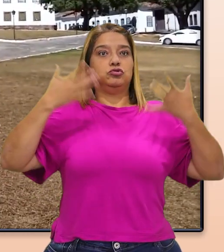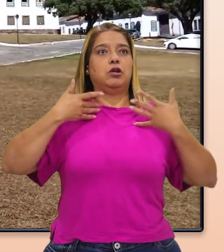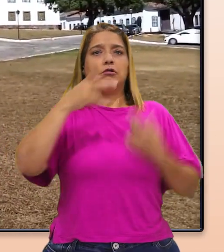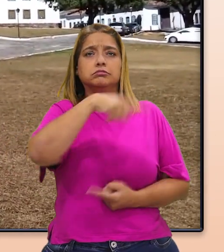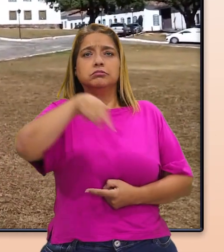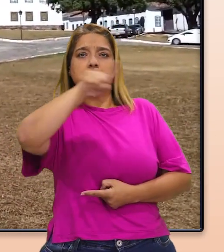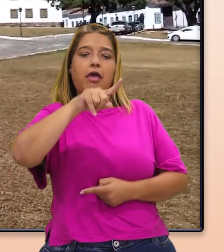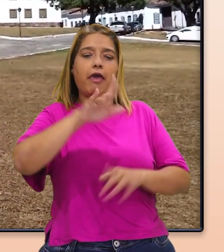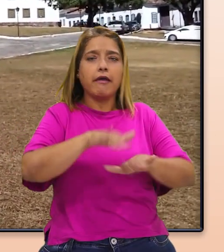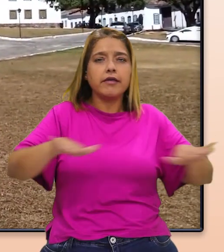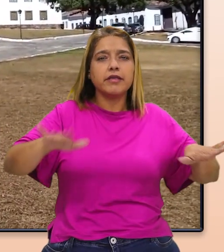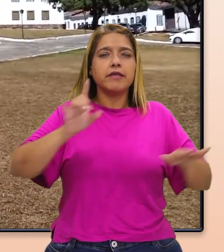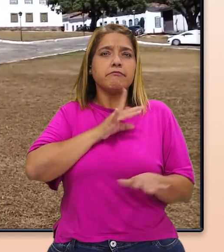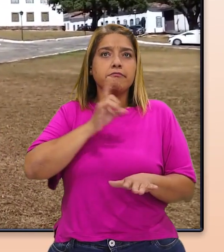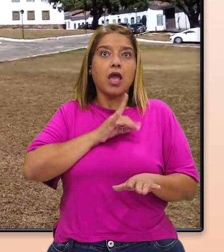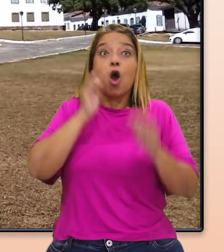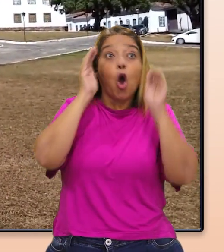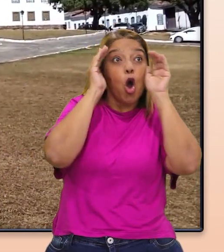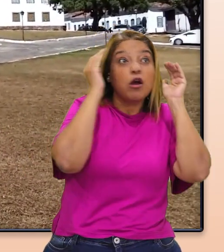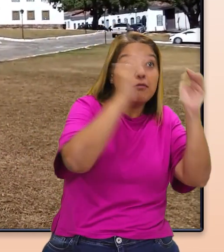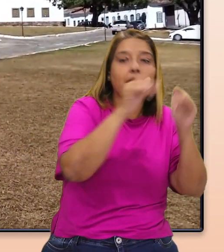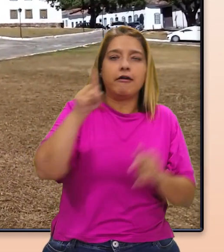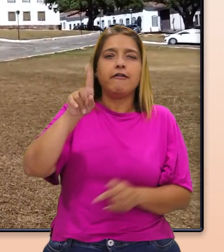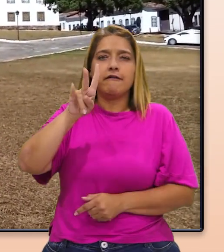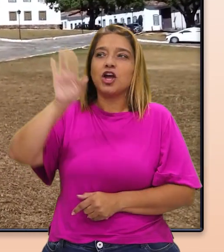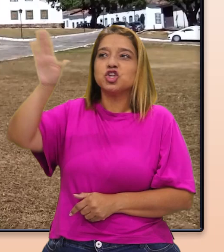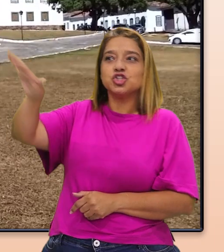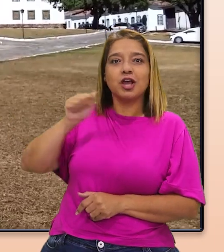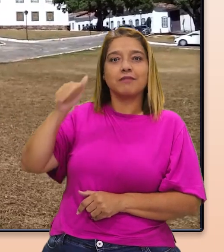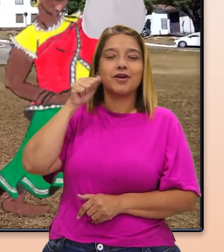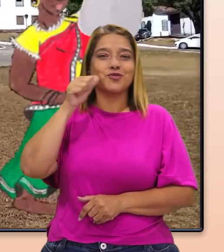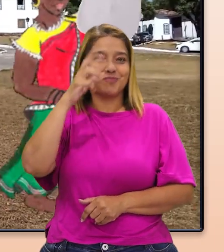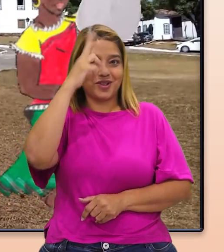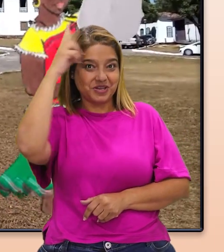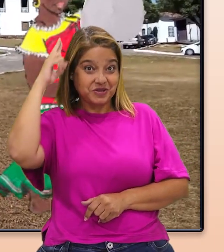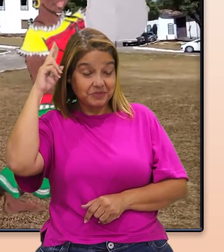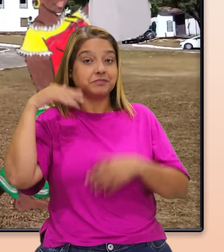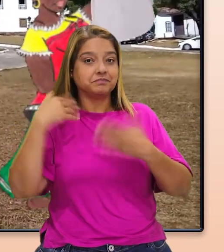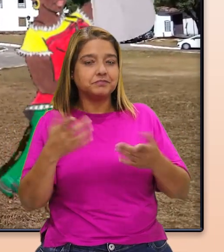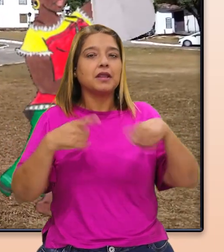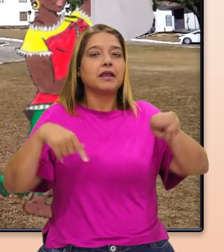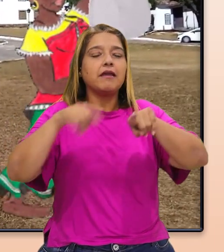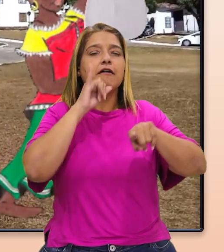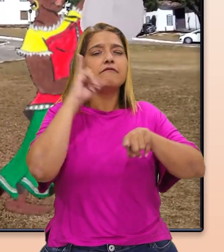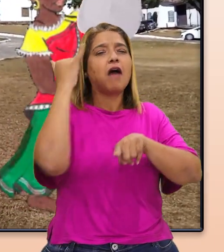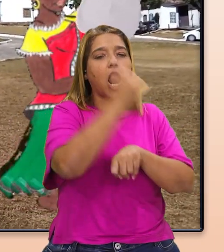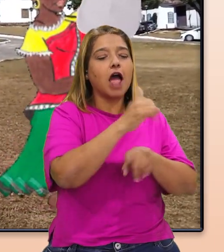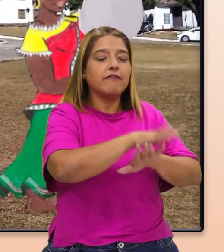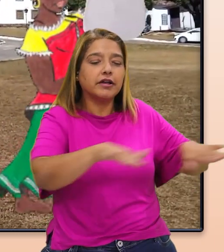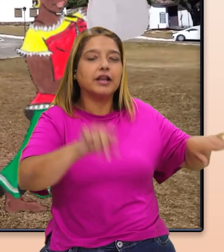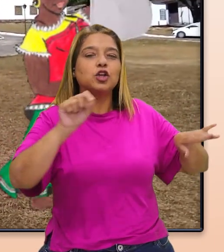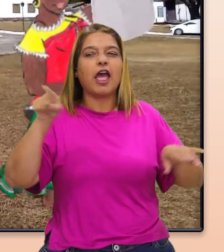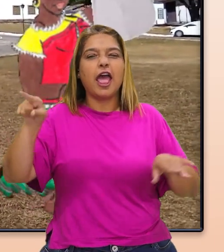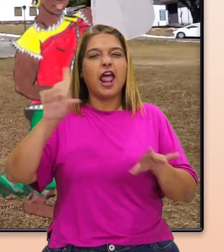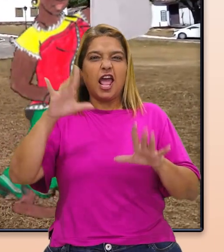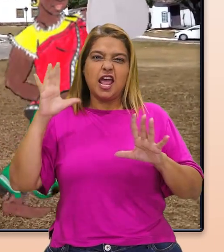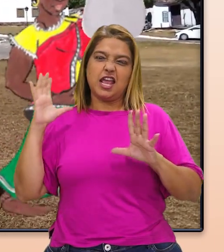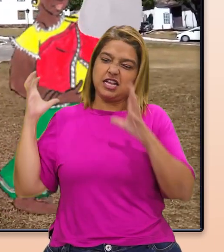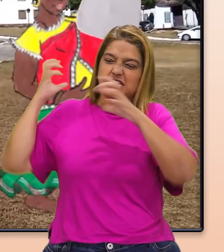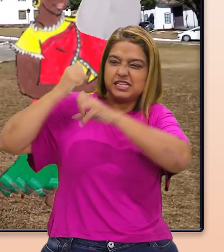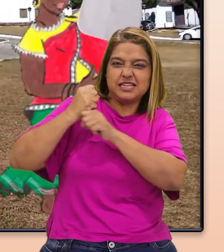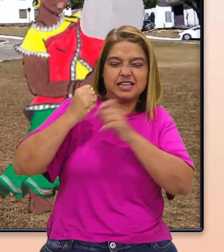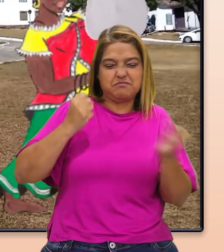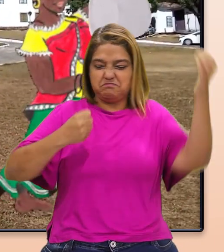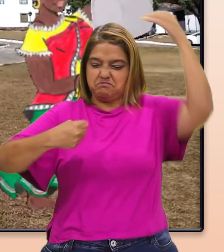dizia que essa figura feminina a Maria grampinho carregava as crianças no seu saco quando elas estavam